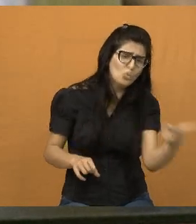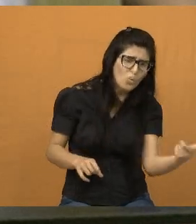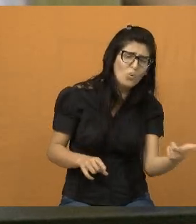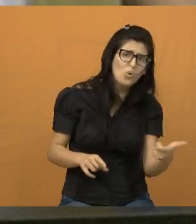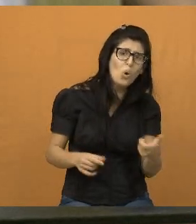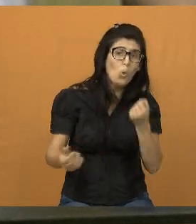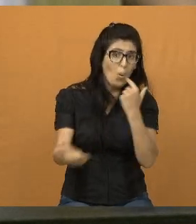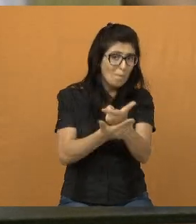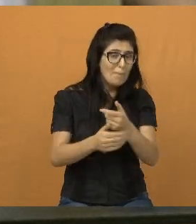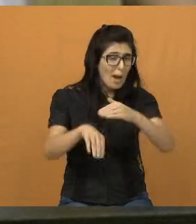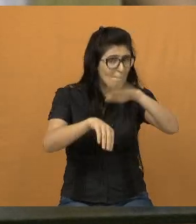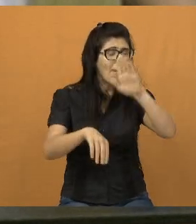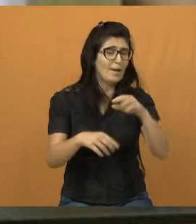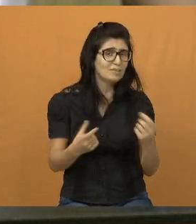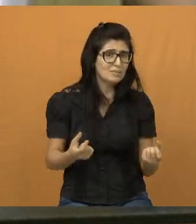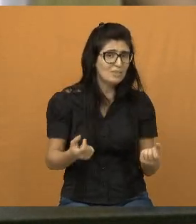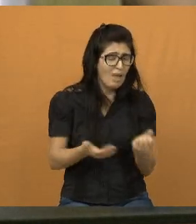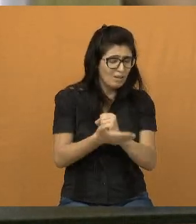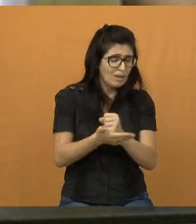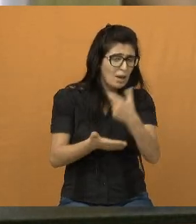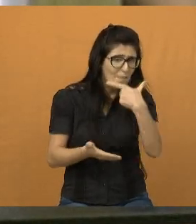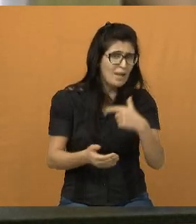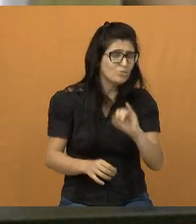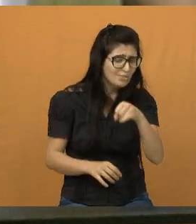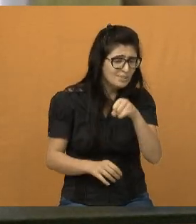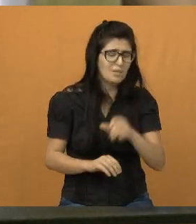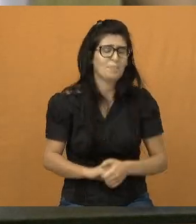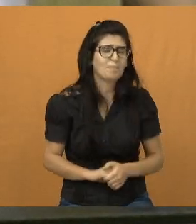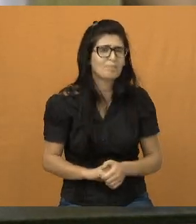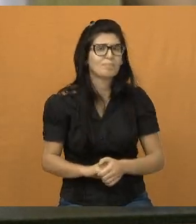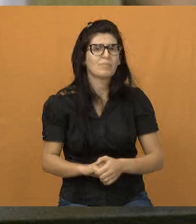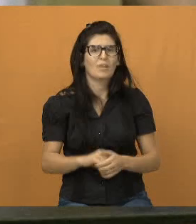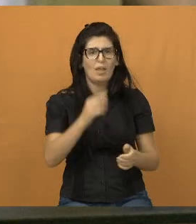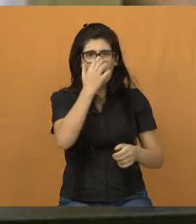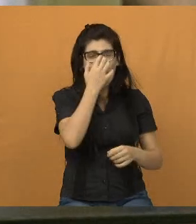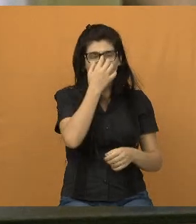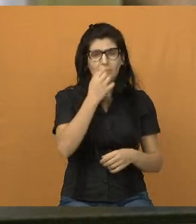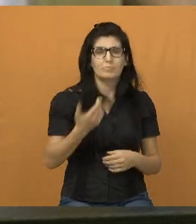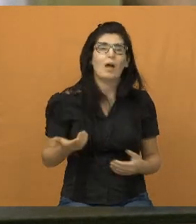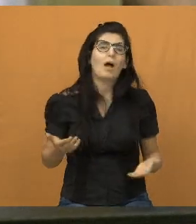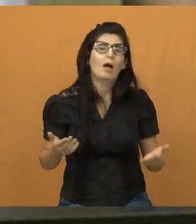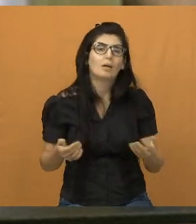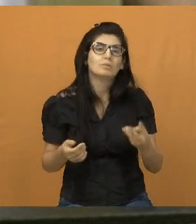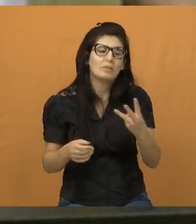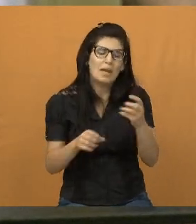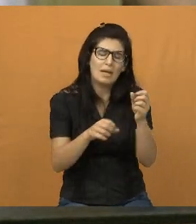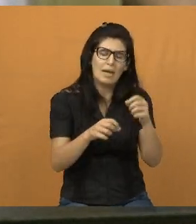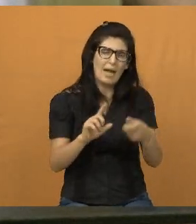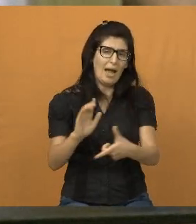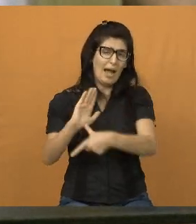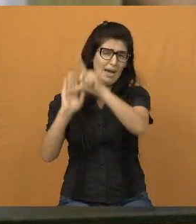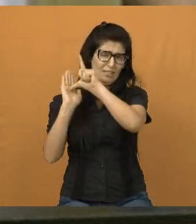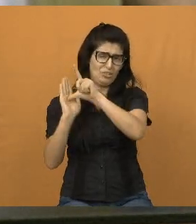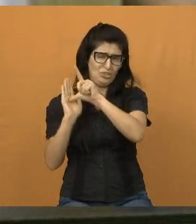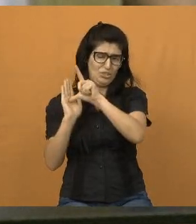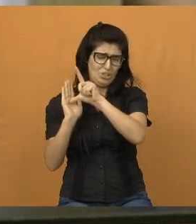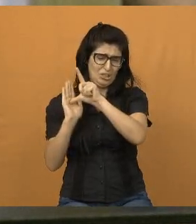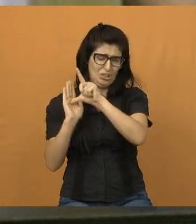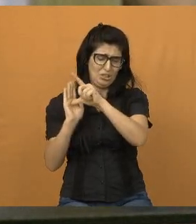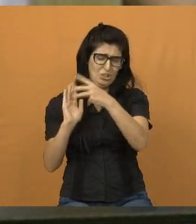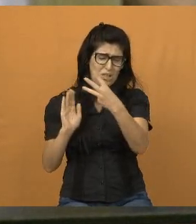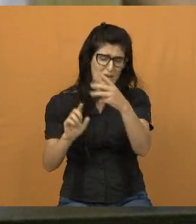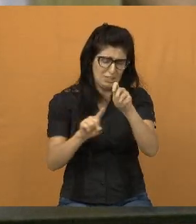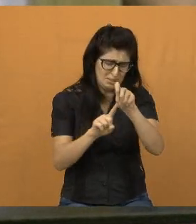estoques, entendeu? Ao invés de 3 meses, a gente vai trabalhar com 4,5, 5. Então, o que vai acontecer no